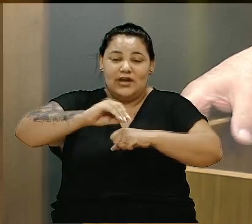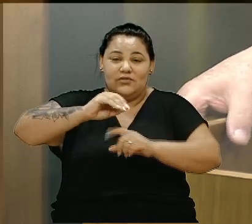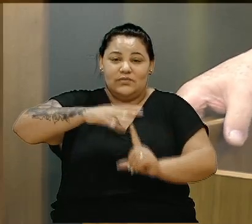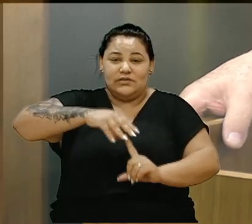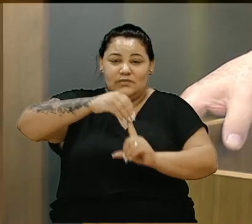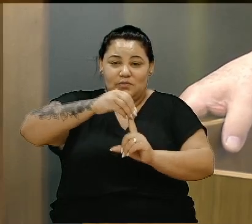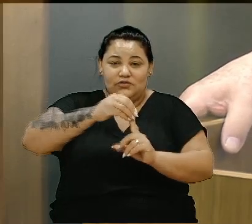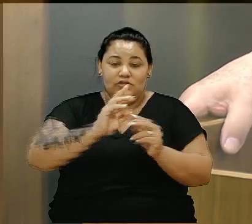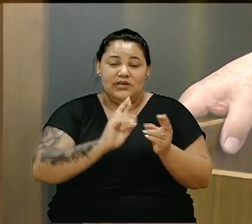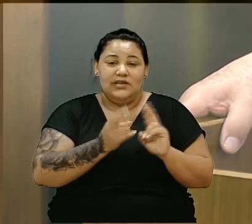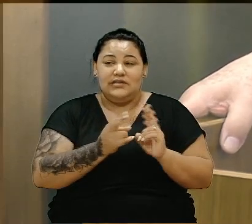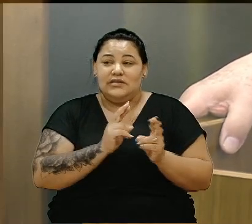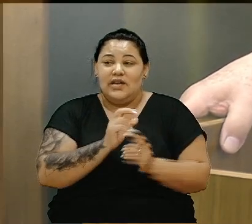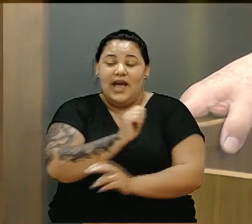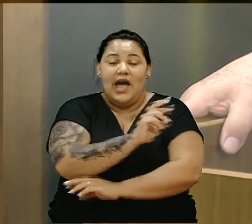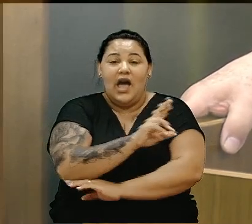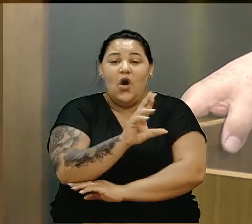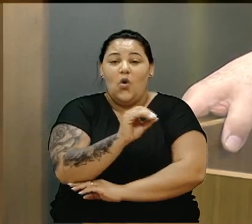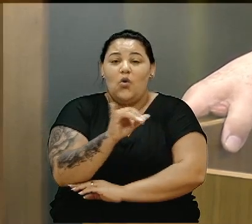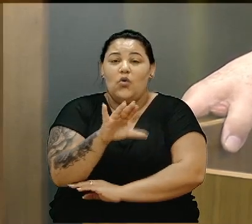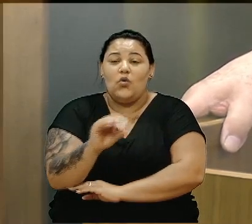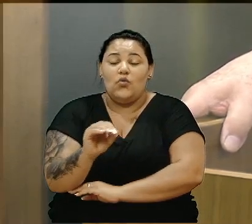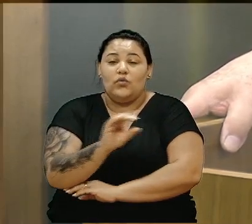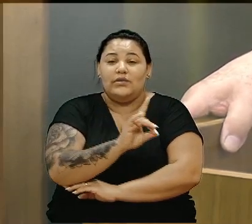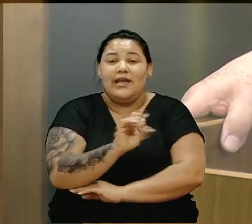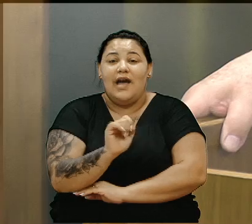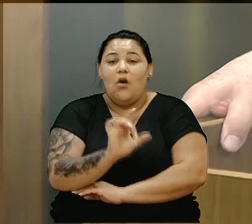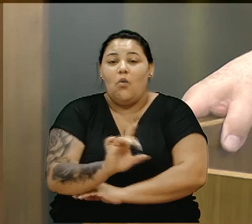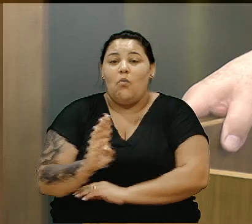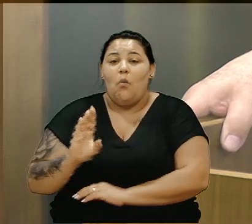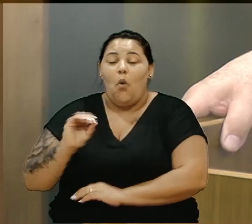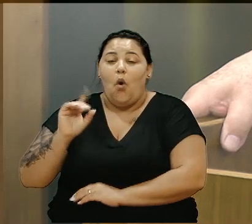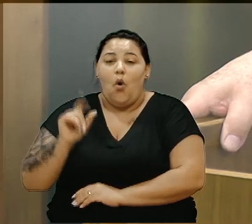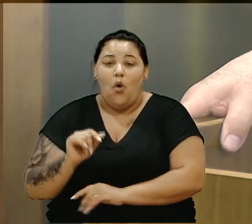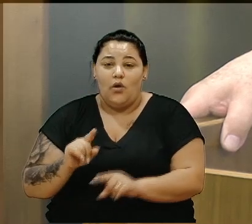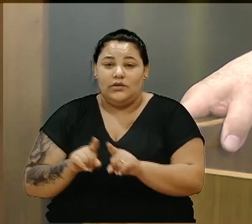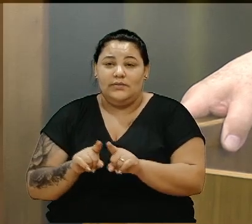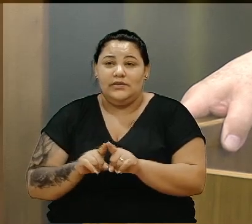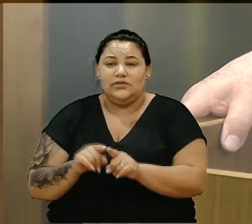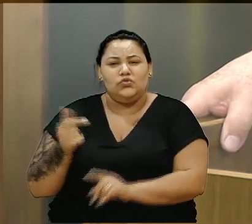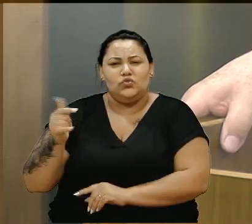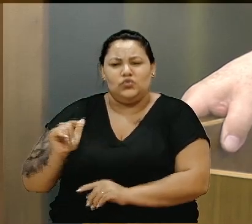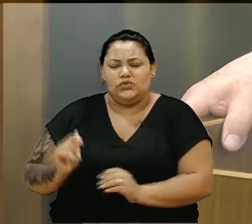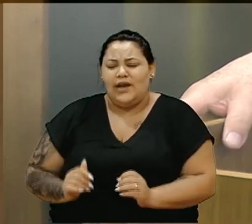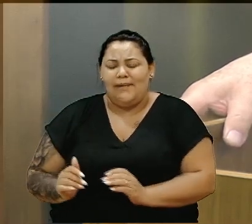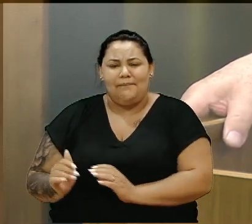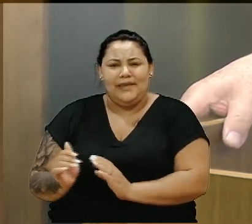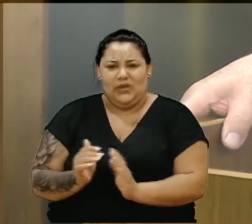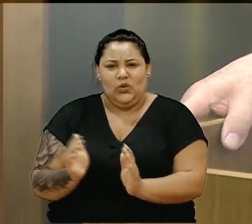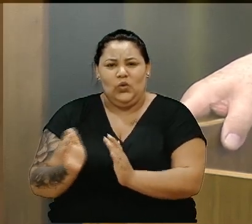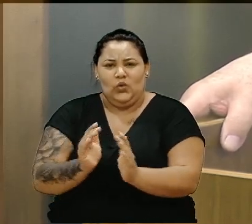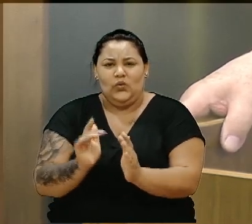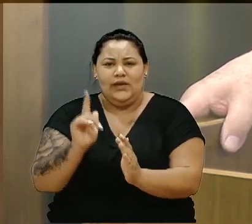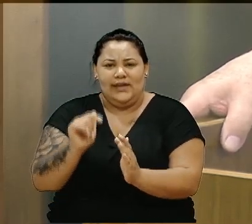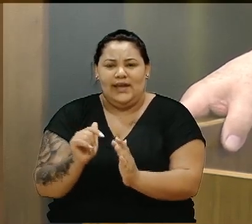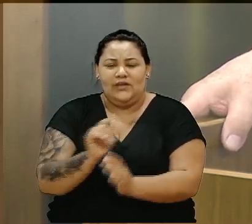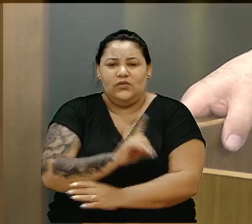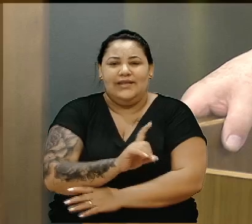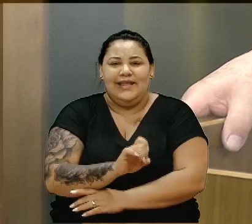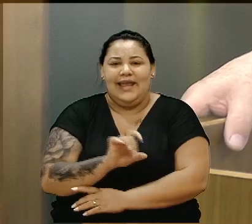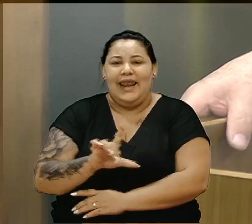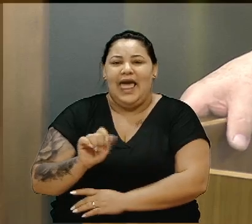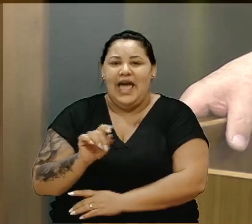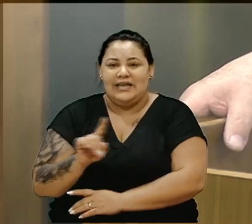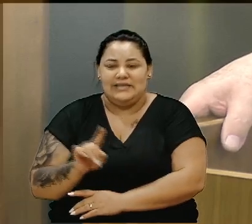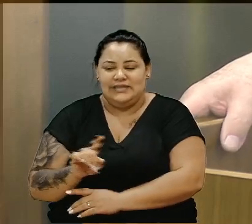questão do arroio da Albó e do outro trecho de arroio que vem lá do Delázer, lá em cima, e